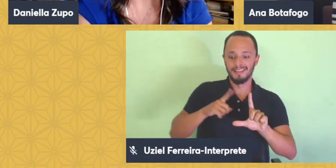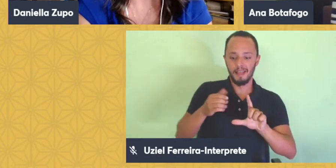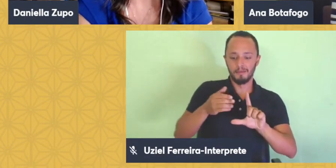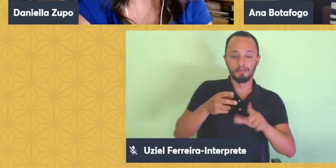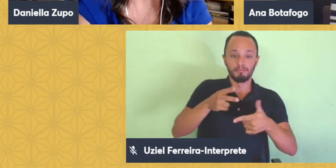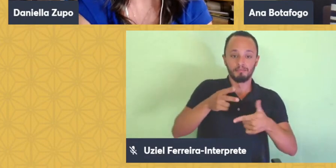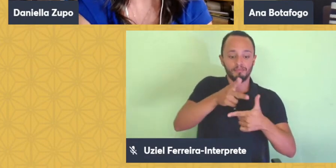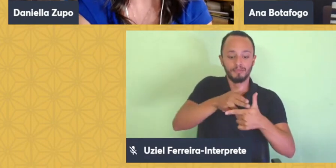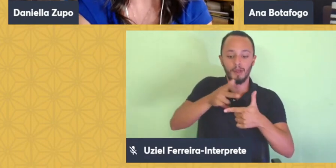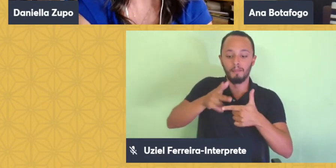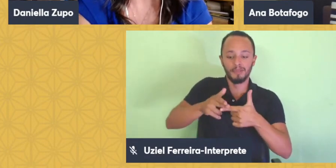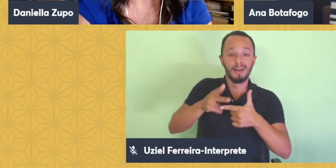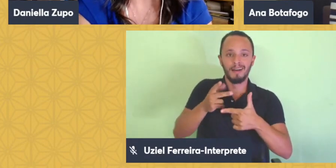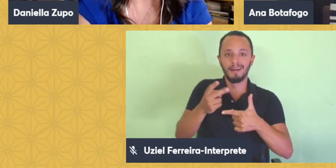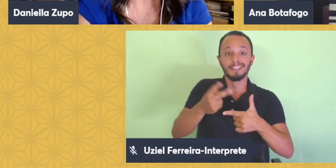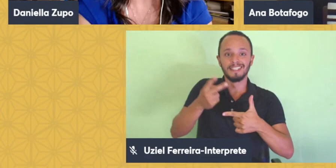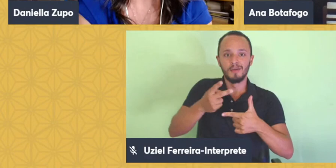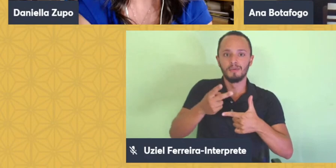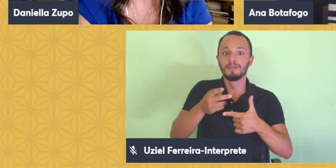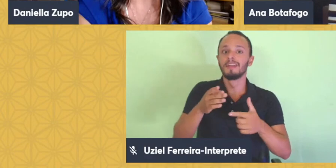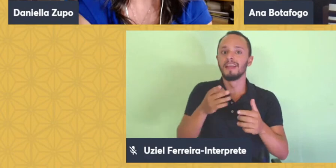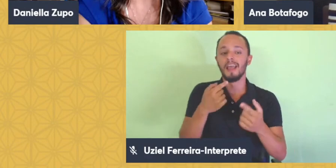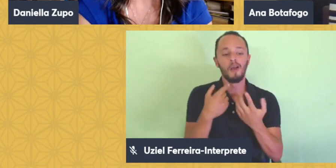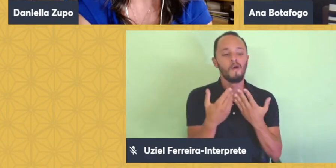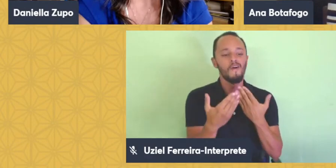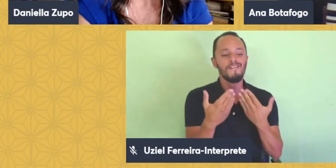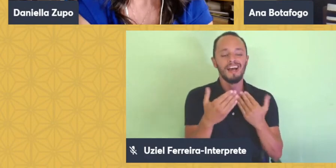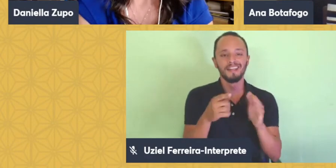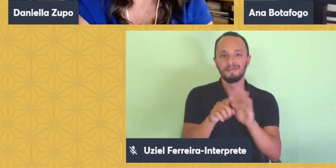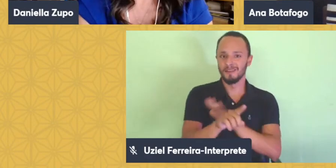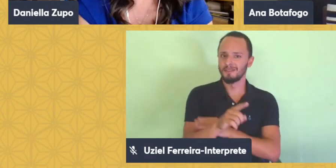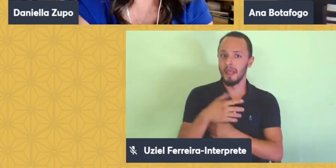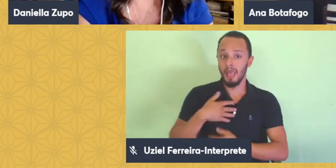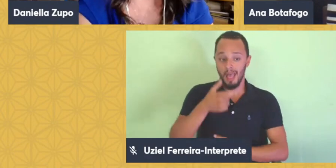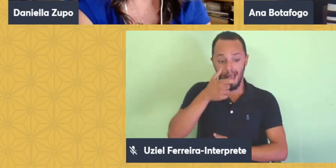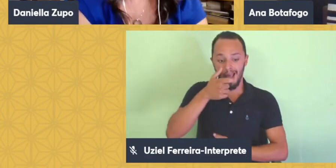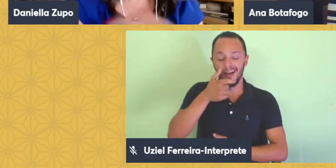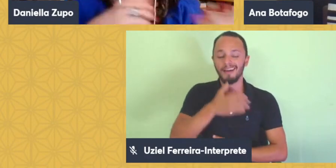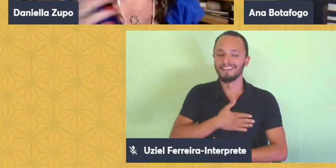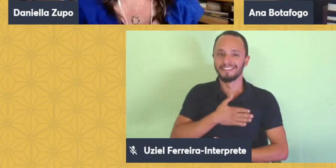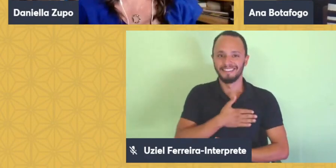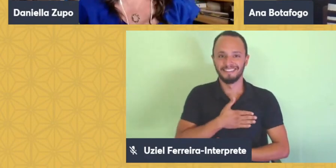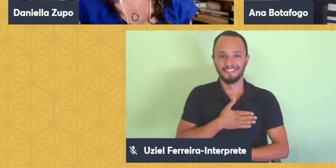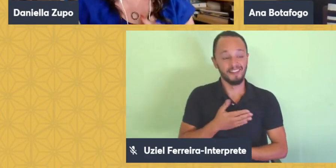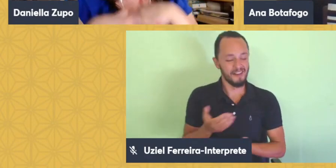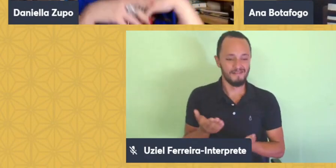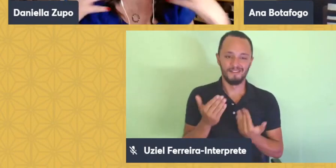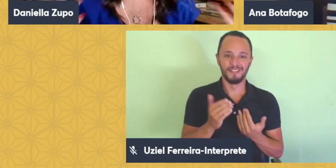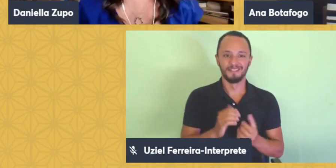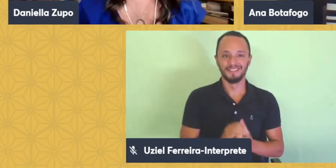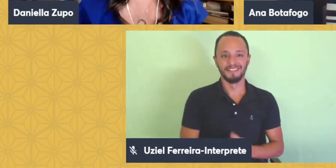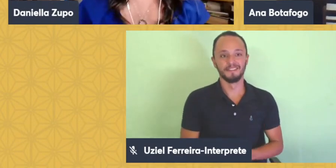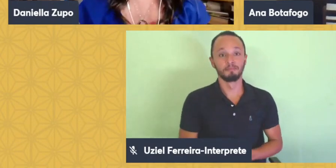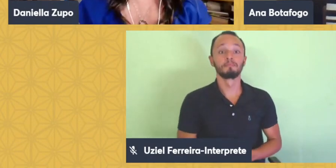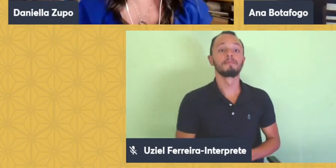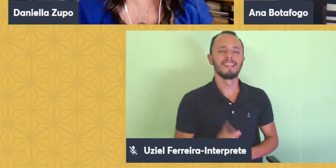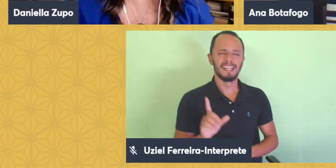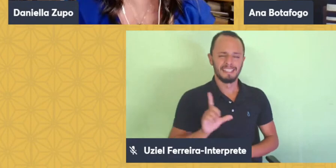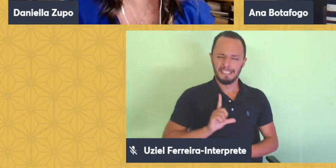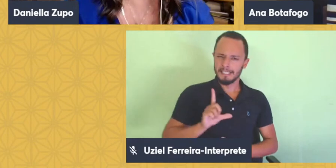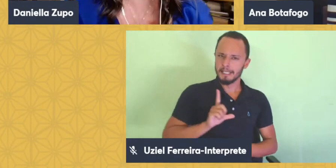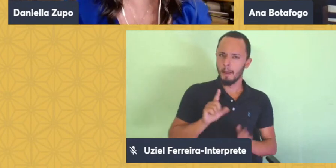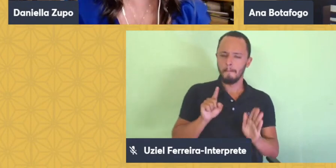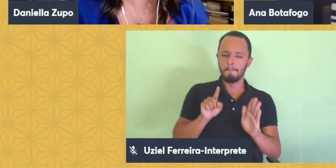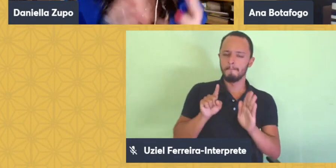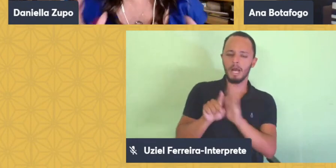perguntas que eu achei muito interessante e vamos lá teremos bastante perguntas algumas respostas